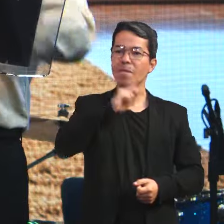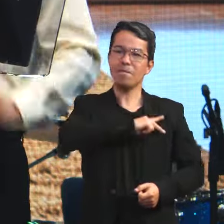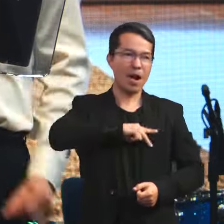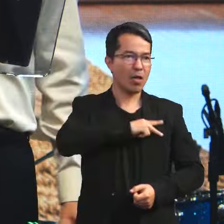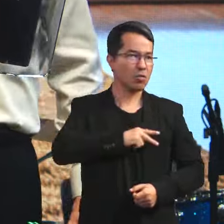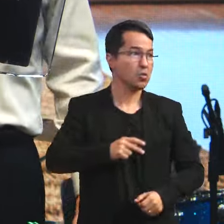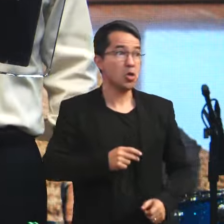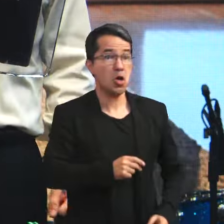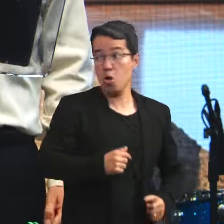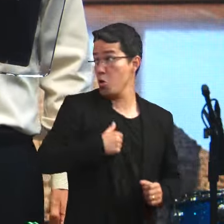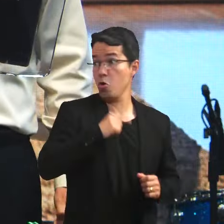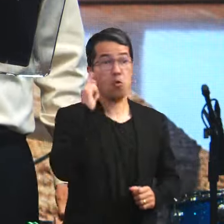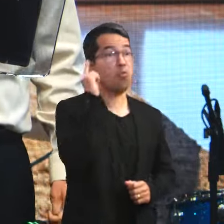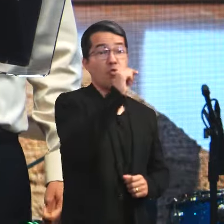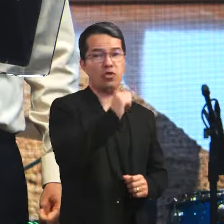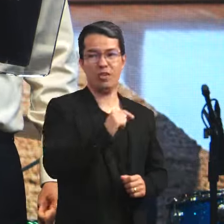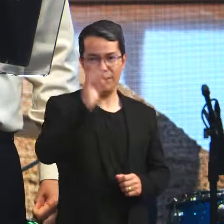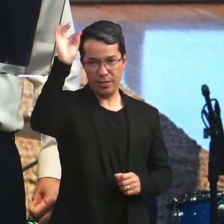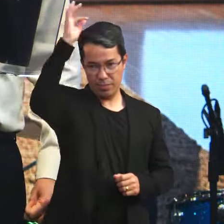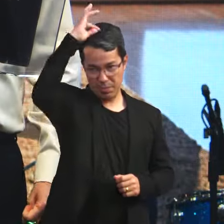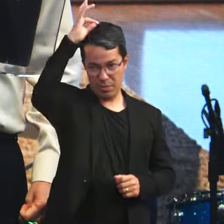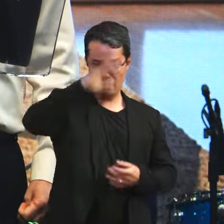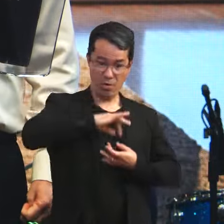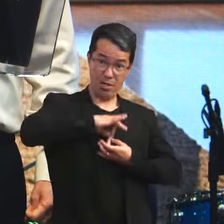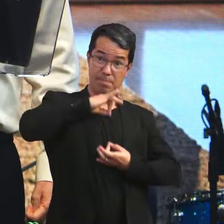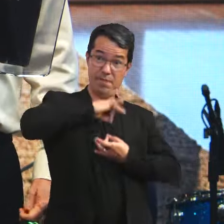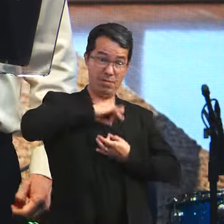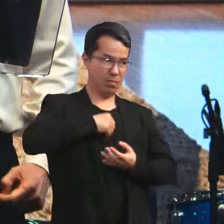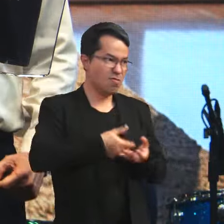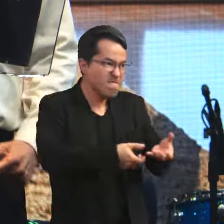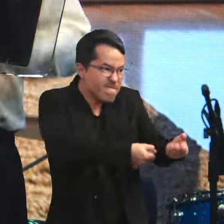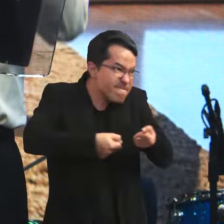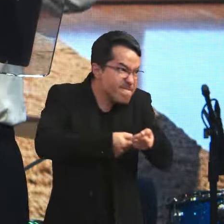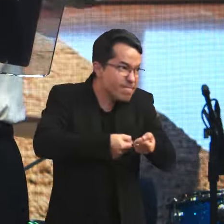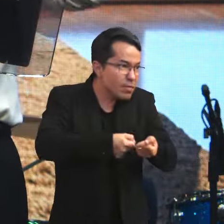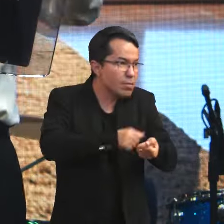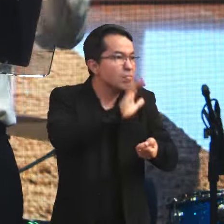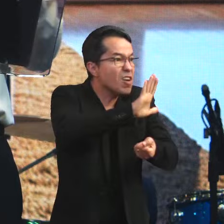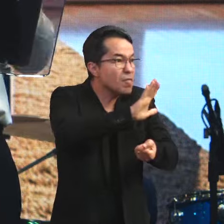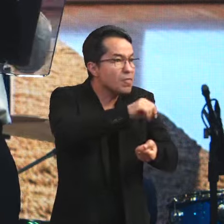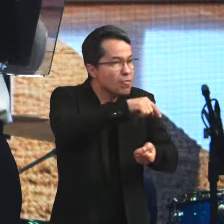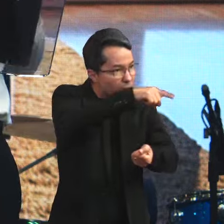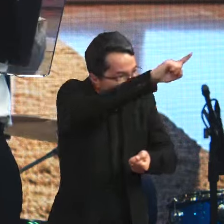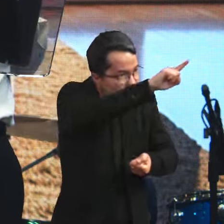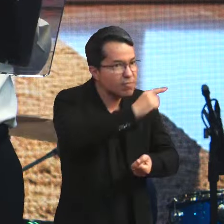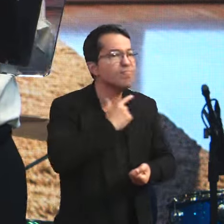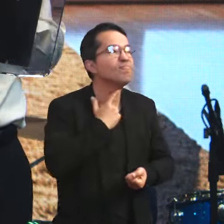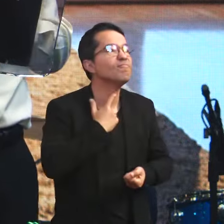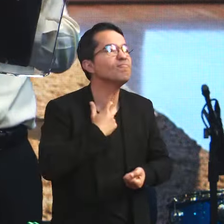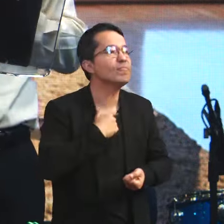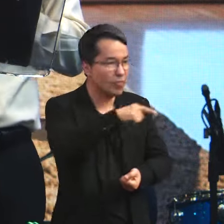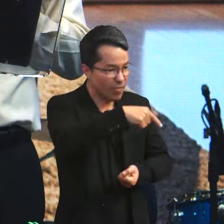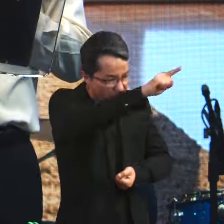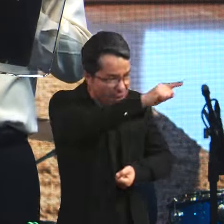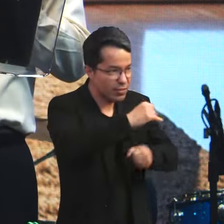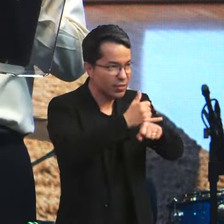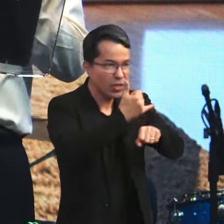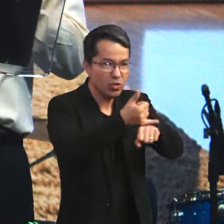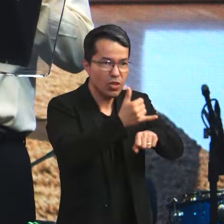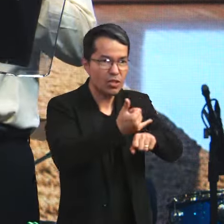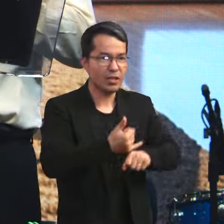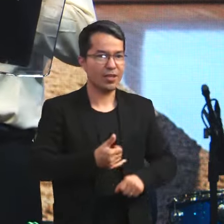er era seu anio de levar o evangel até Jerusalém compartilhar as